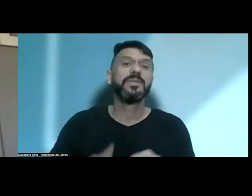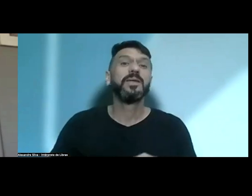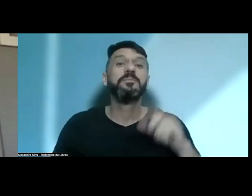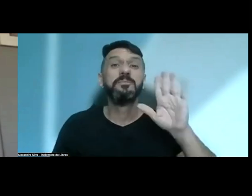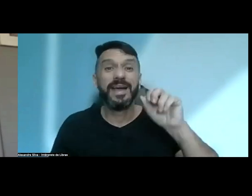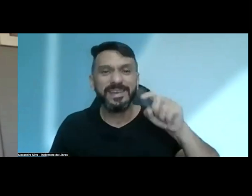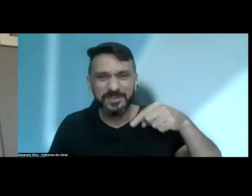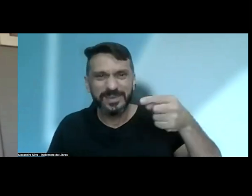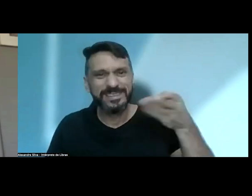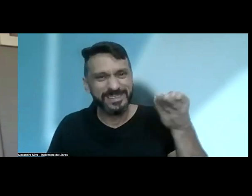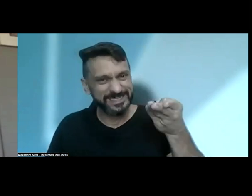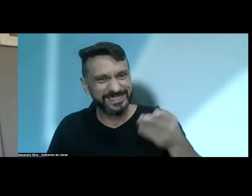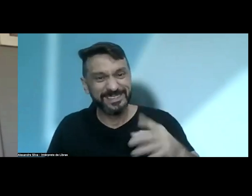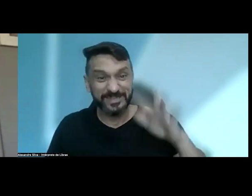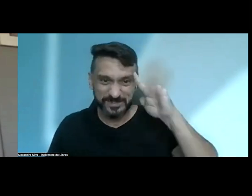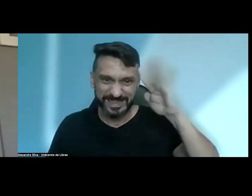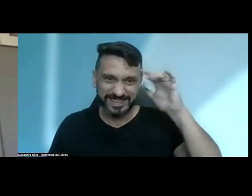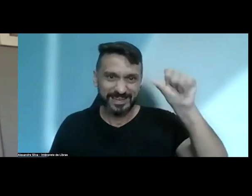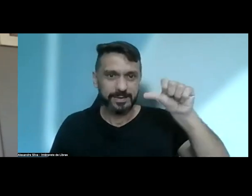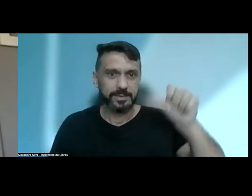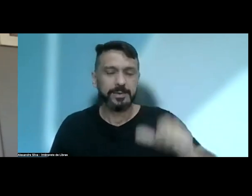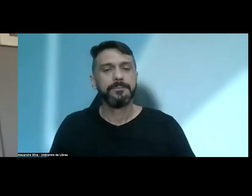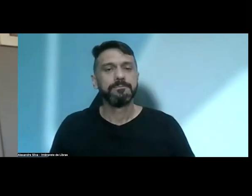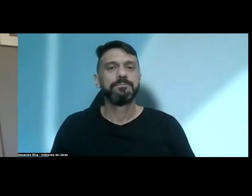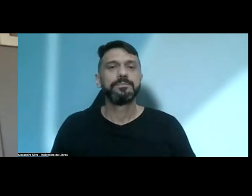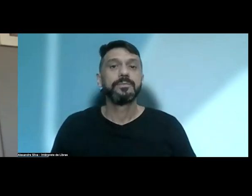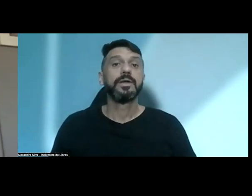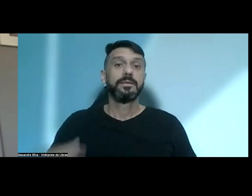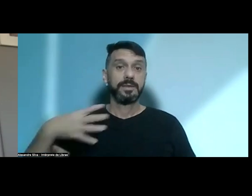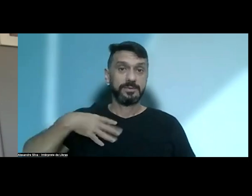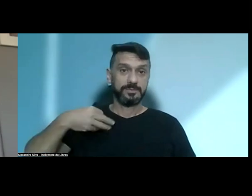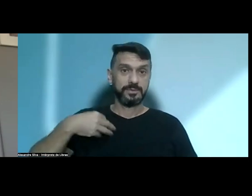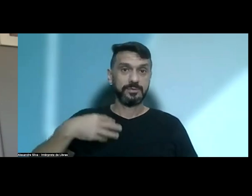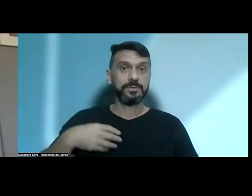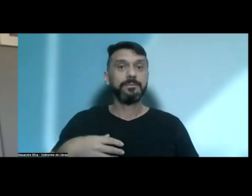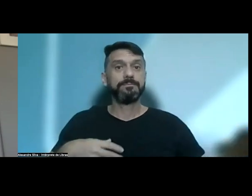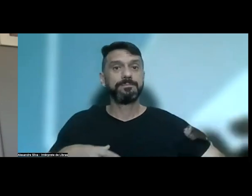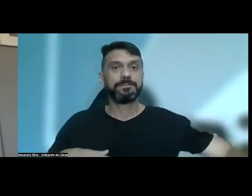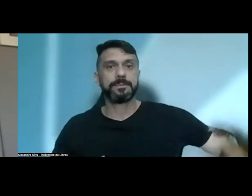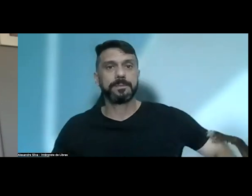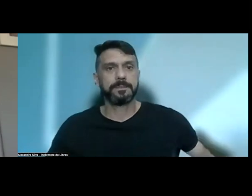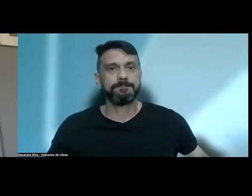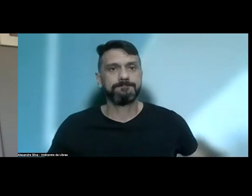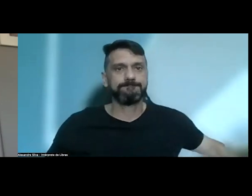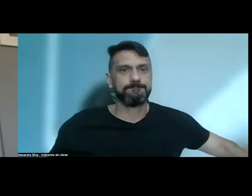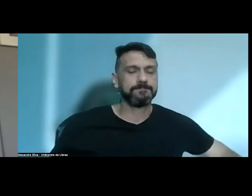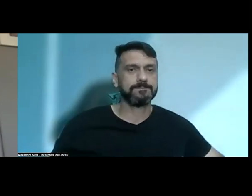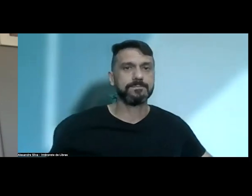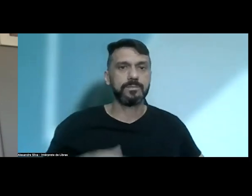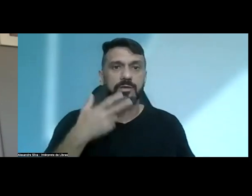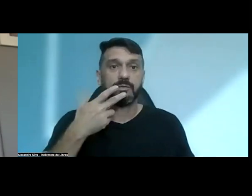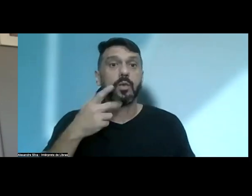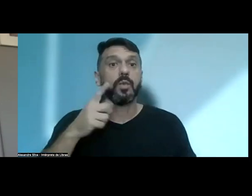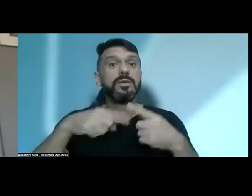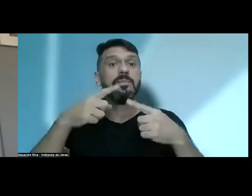antes? Vou repensar. Pelo bem dos meus filhos. Mas exatamente. quanto tempo antes a